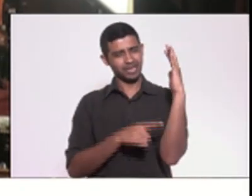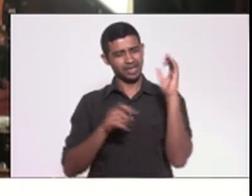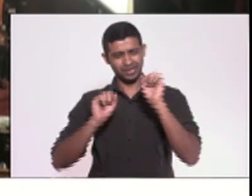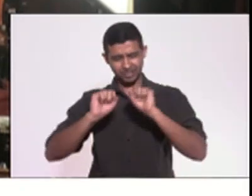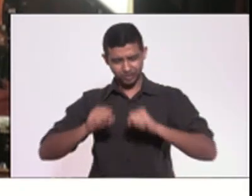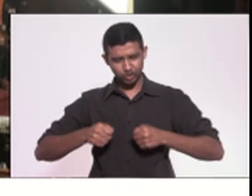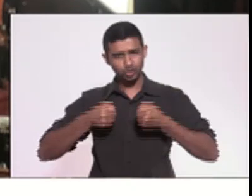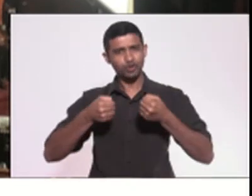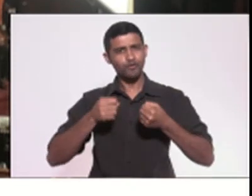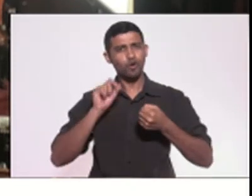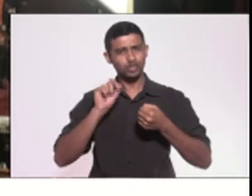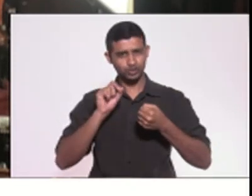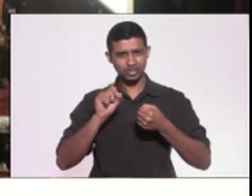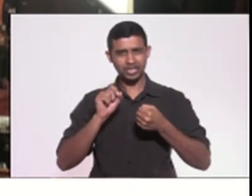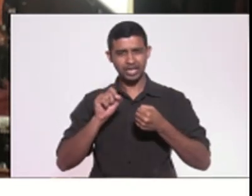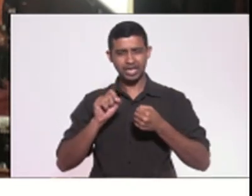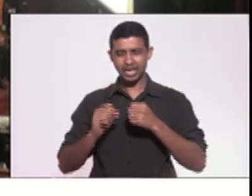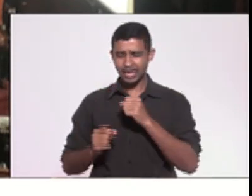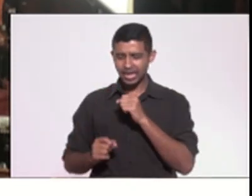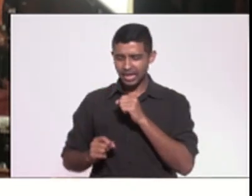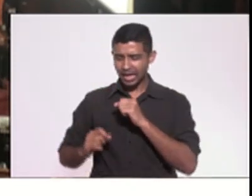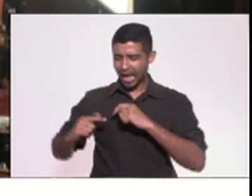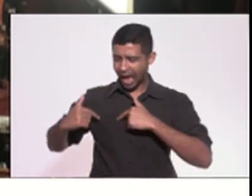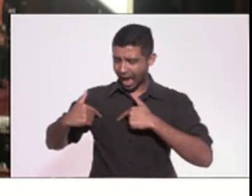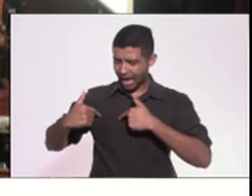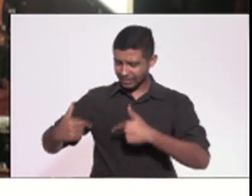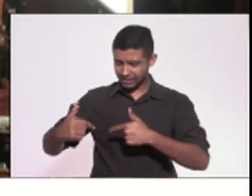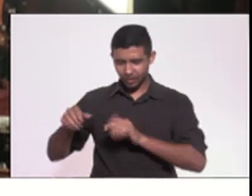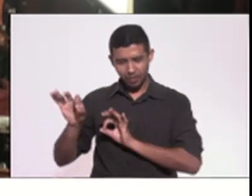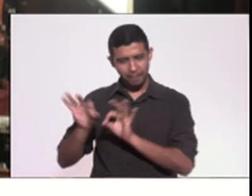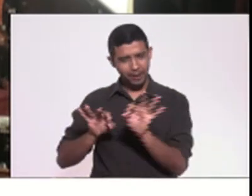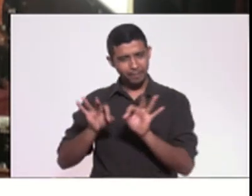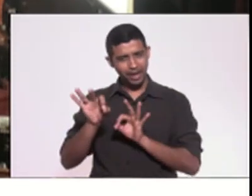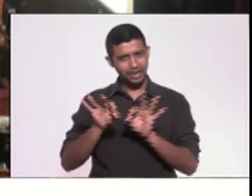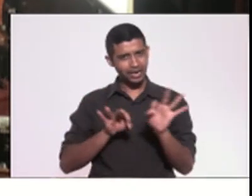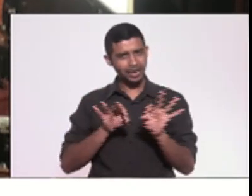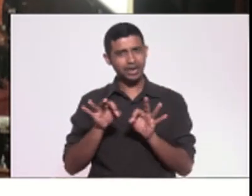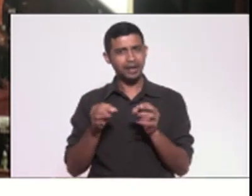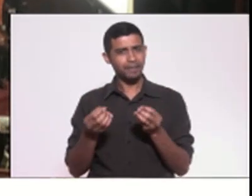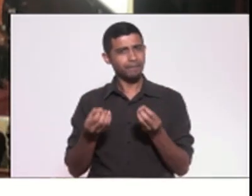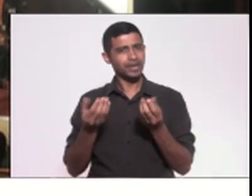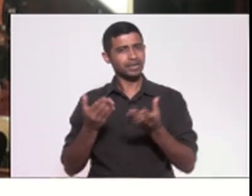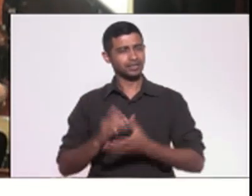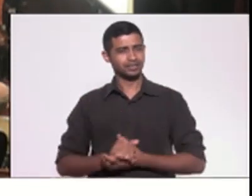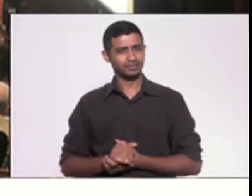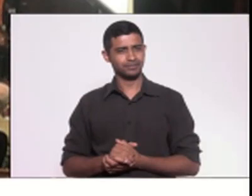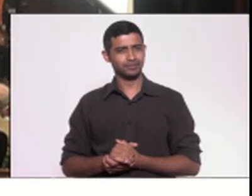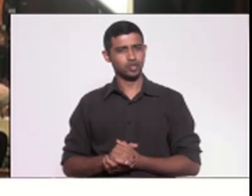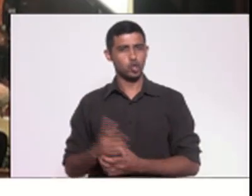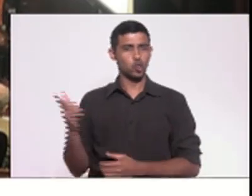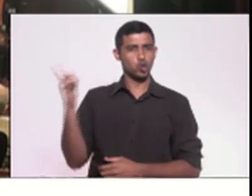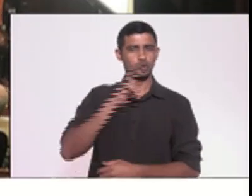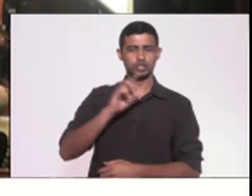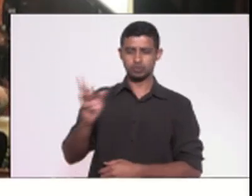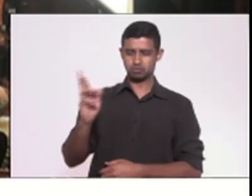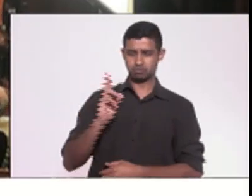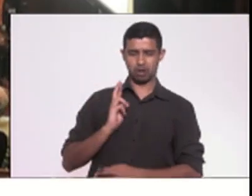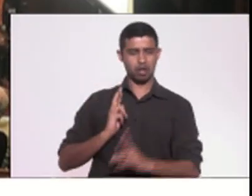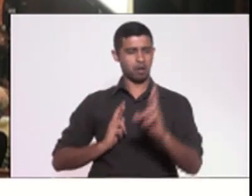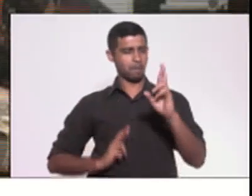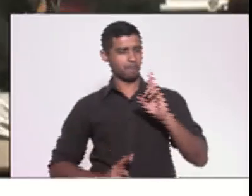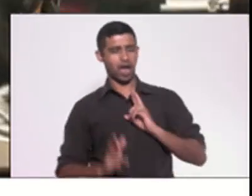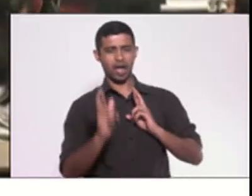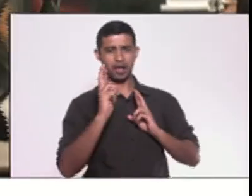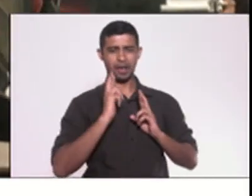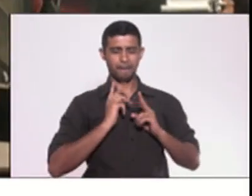em desenvolver ações que venham trazer resultados positivos